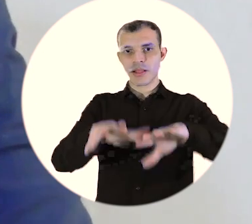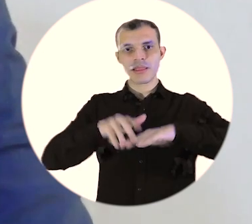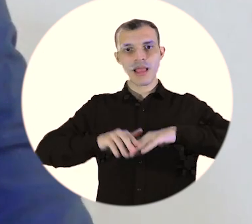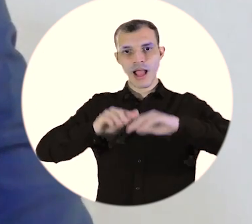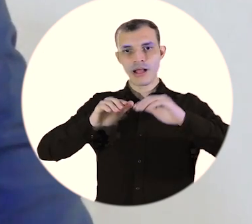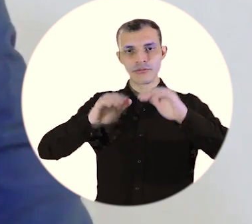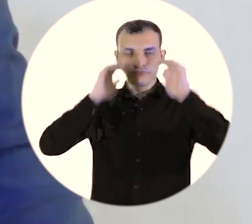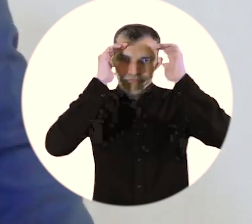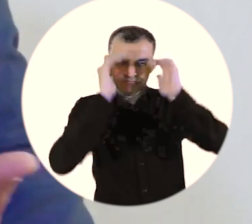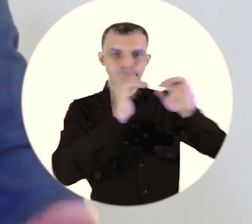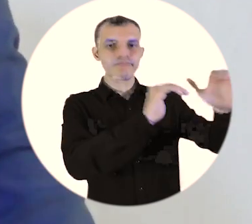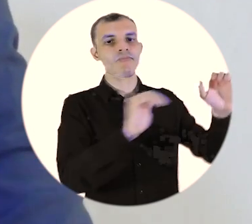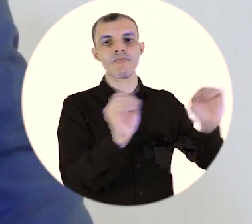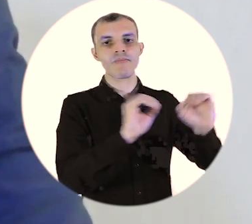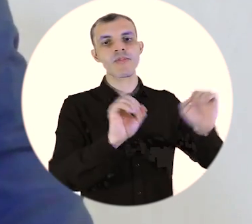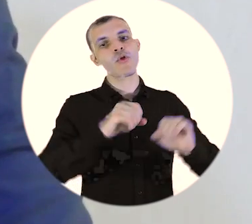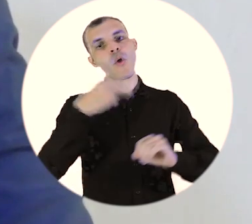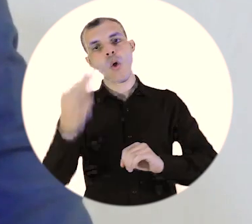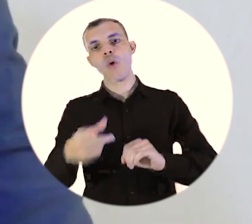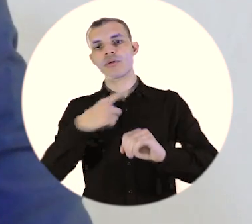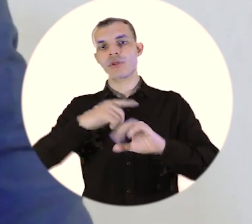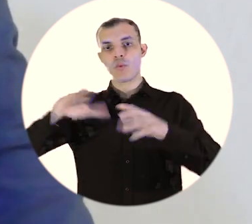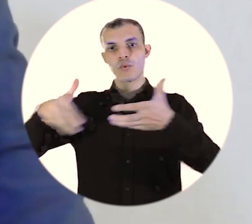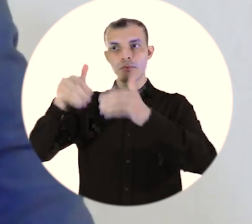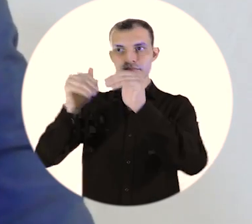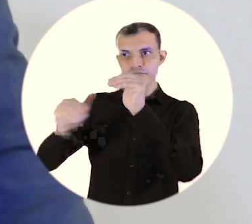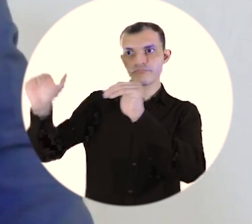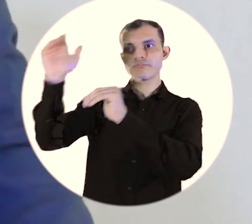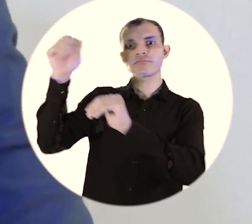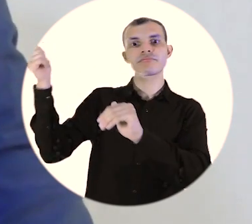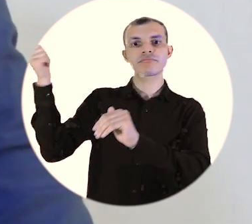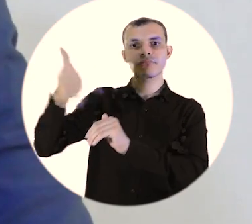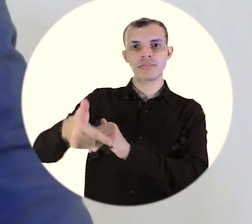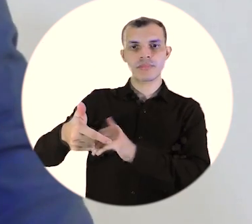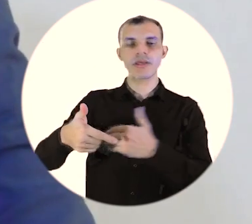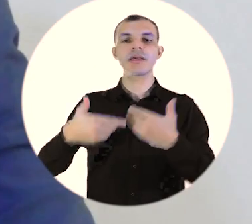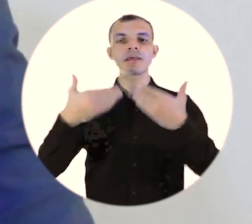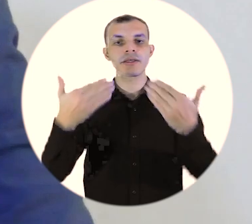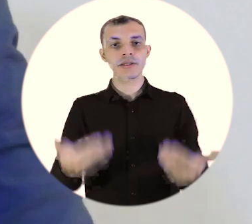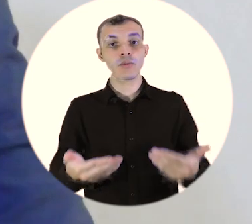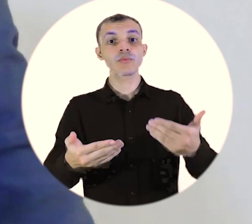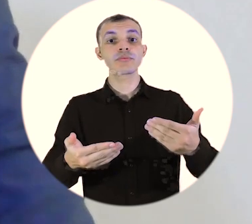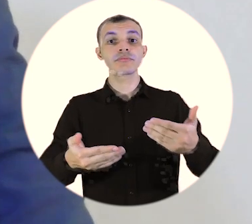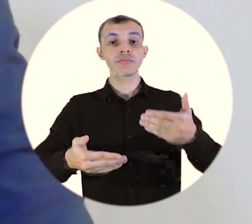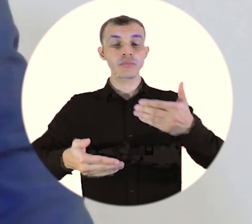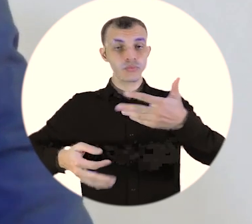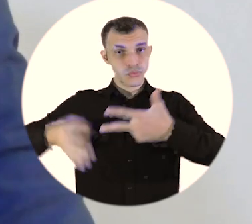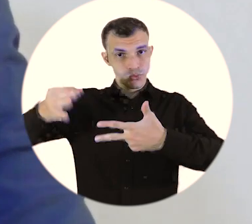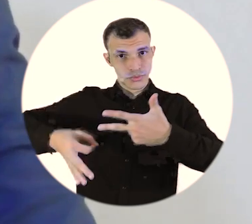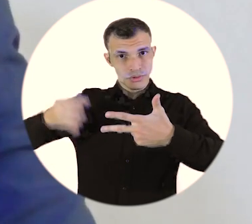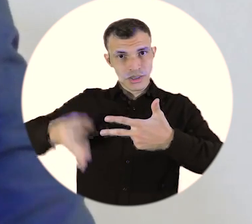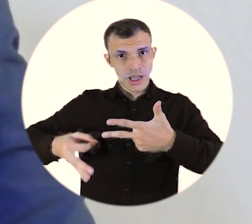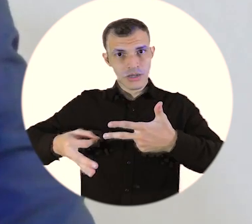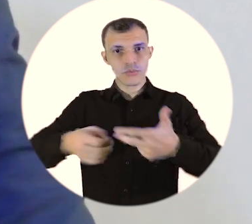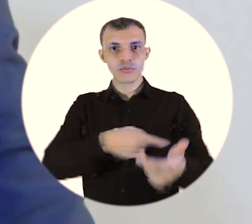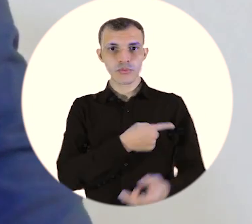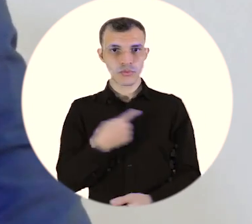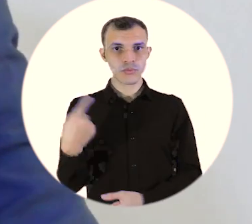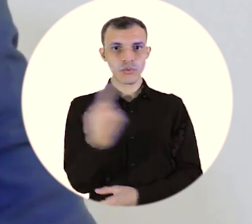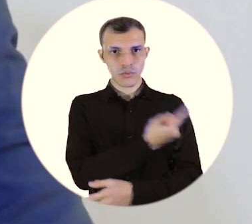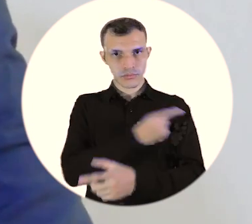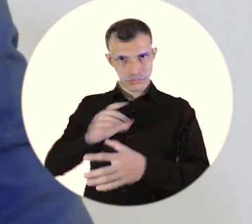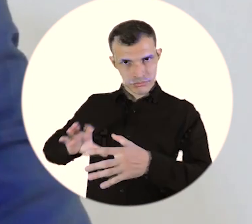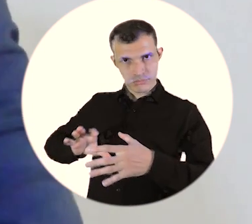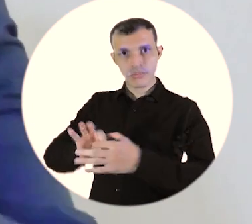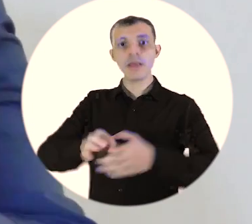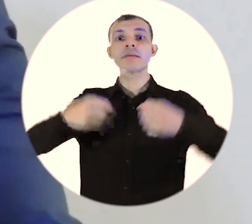plenário ou de seu colegiado maior. Então, o judiciário, todos nós que fazemos o mundo jurídico,